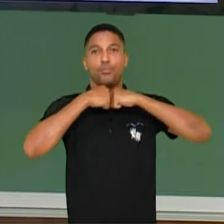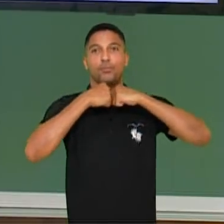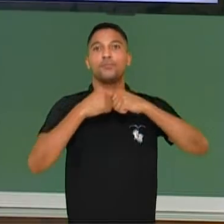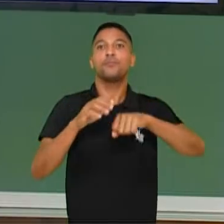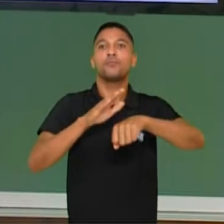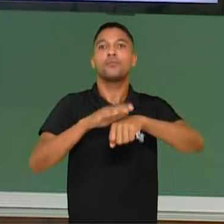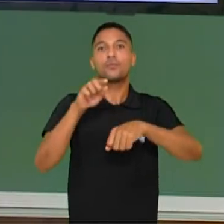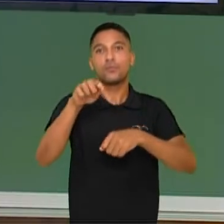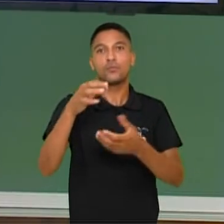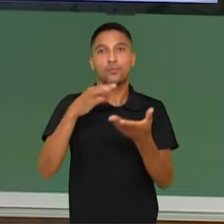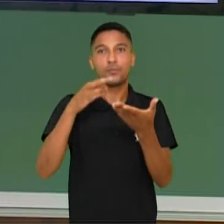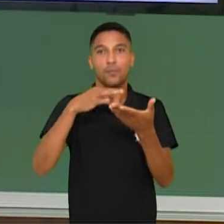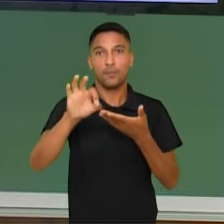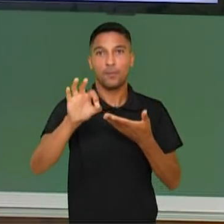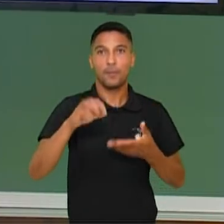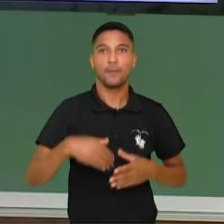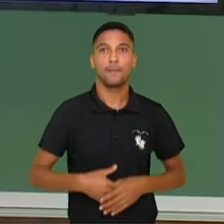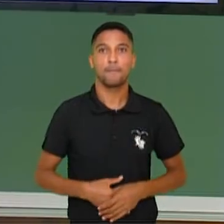volto.